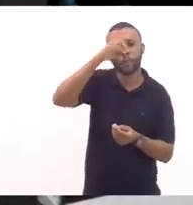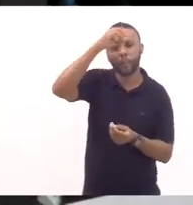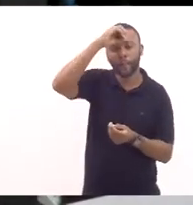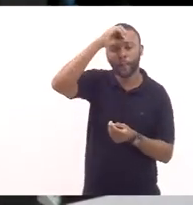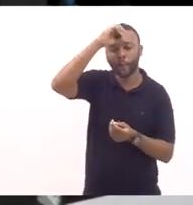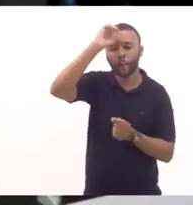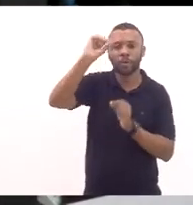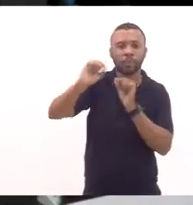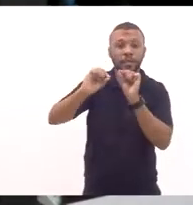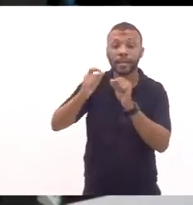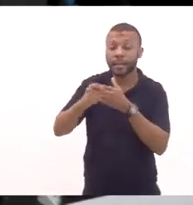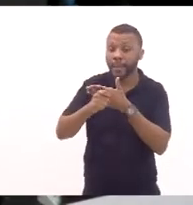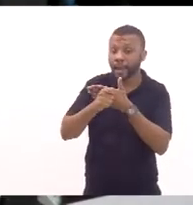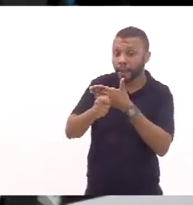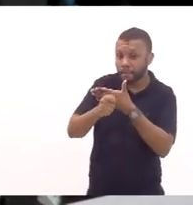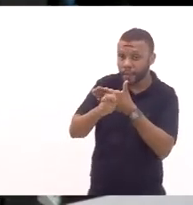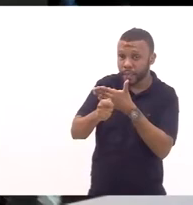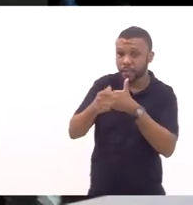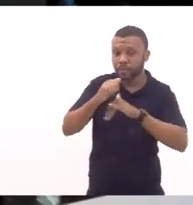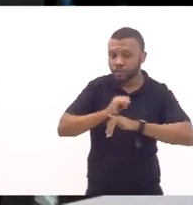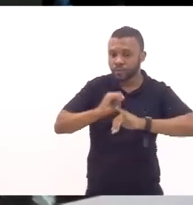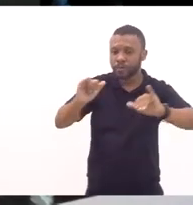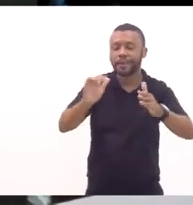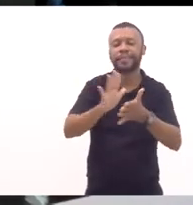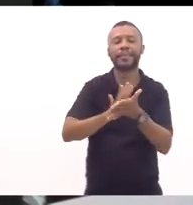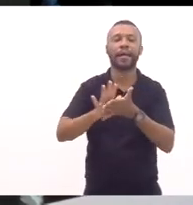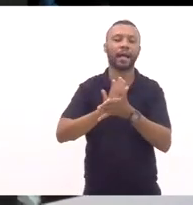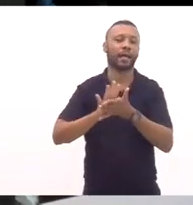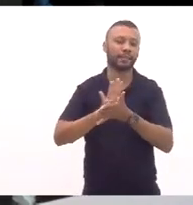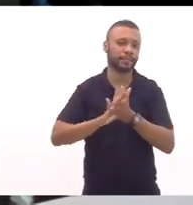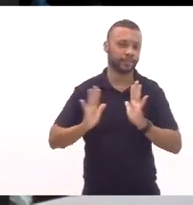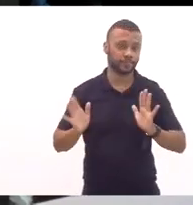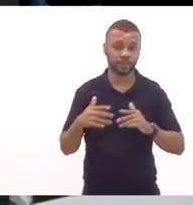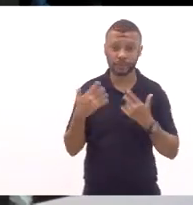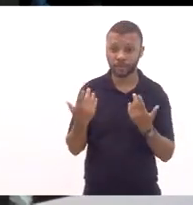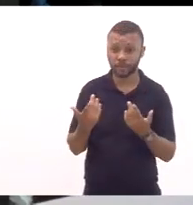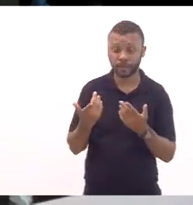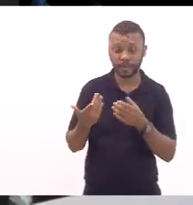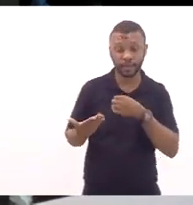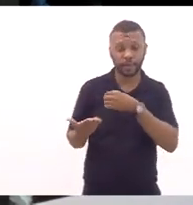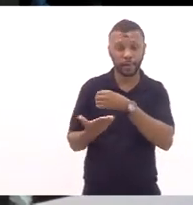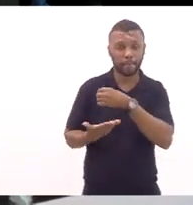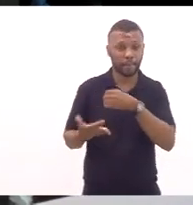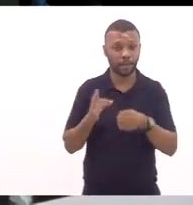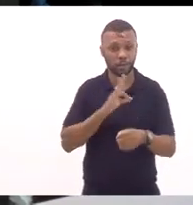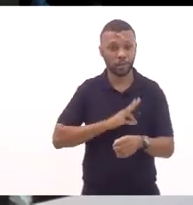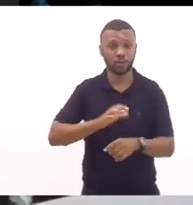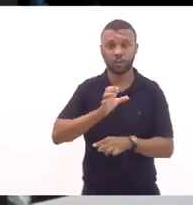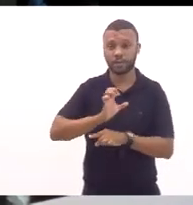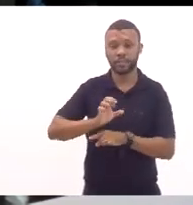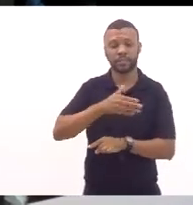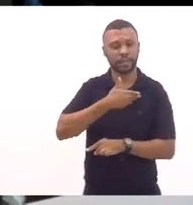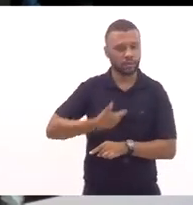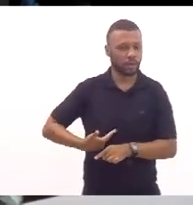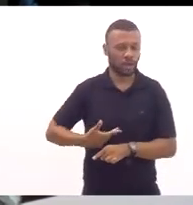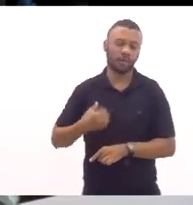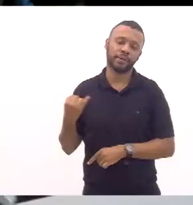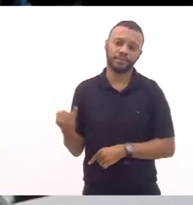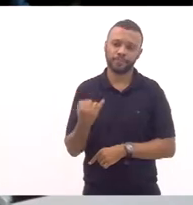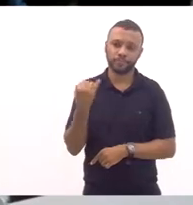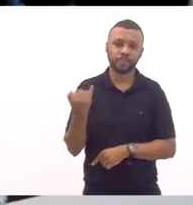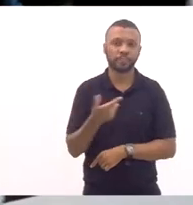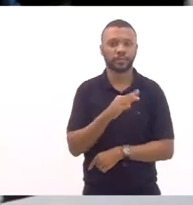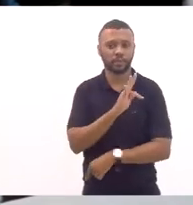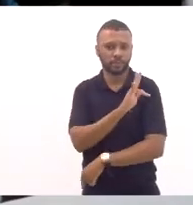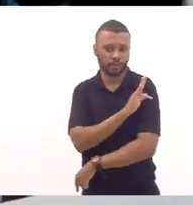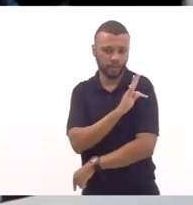a imprensa não divulga isso. Então, esse piso estadual é muito importante para o